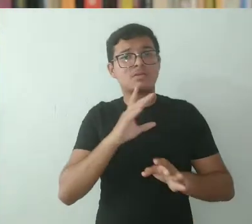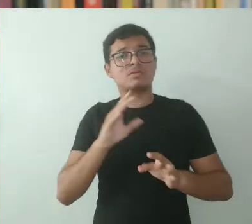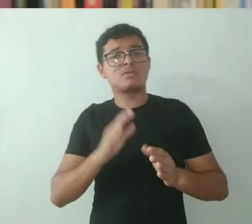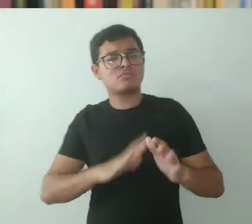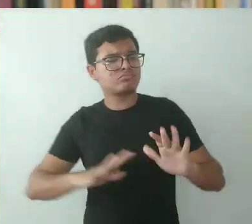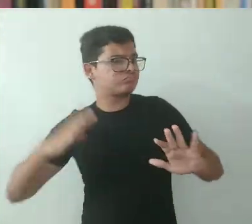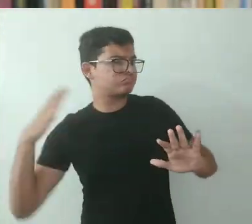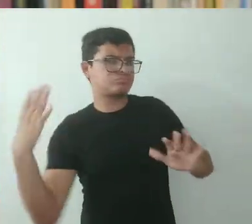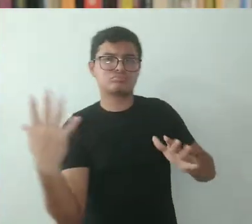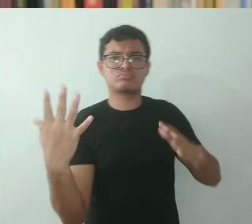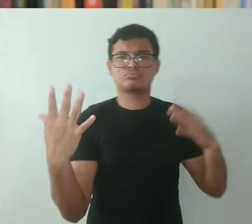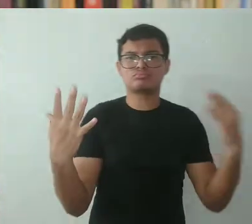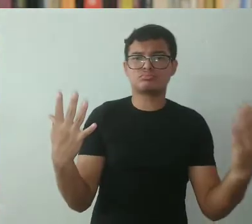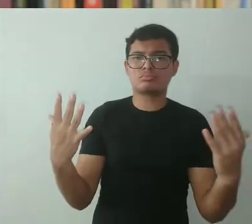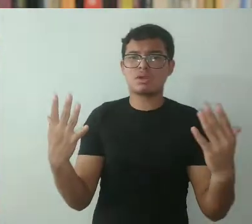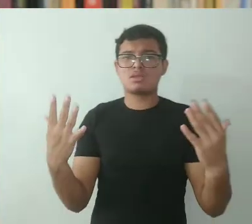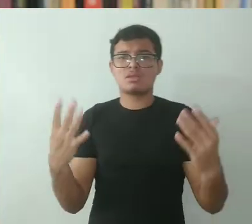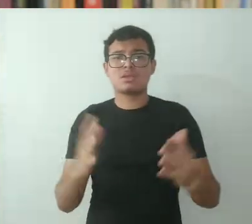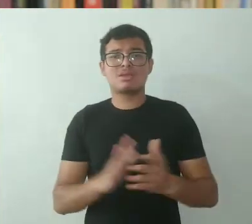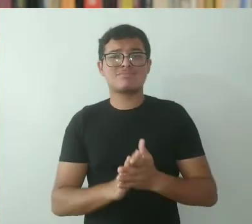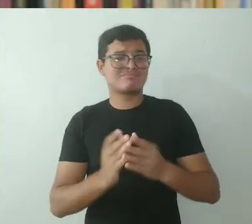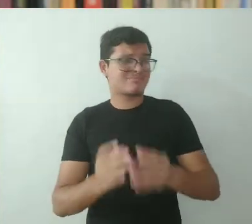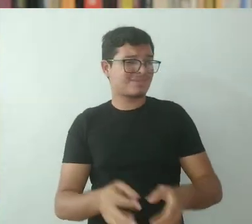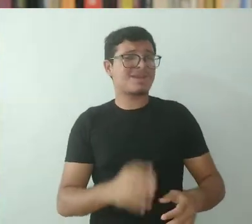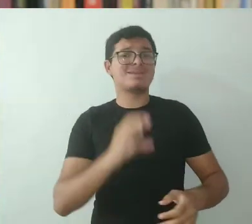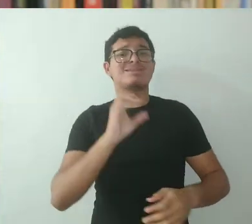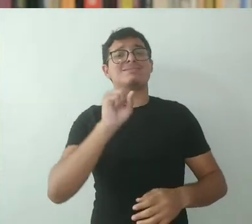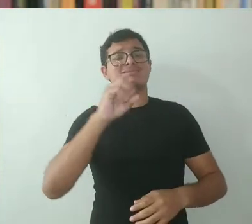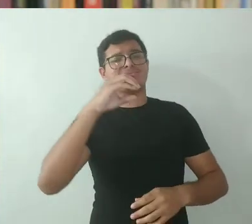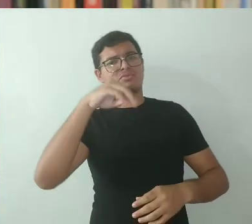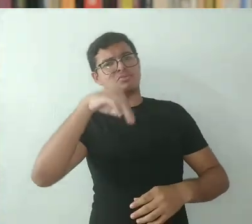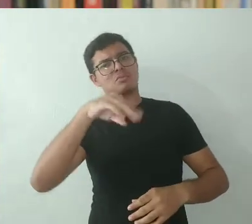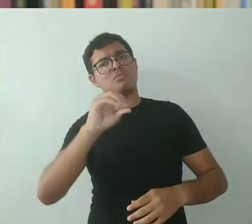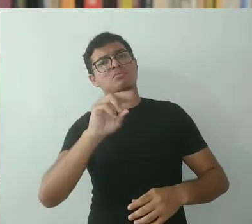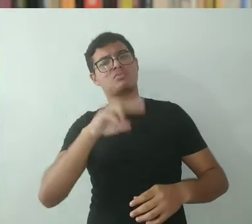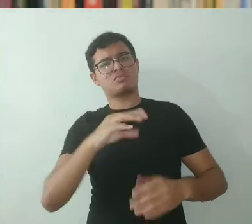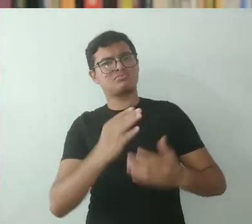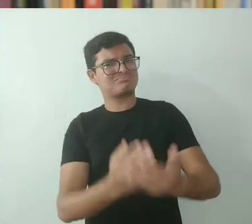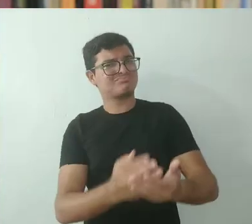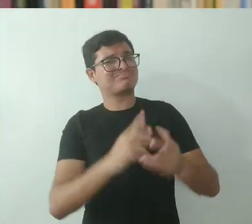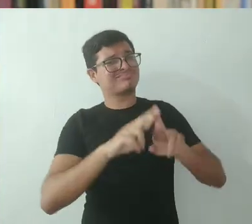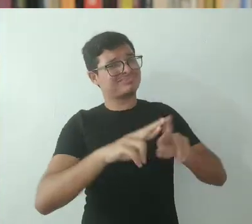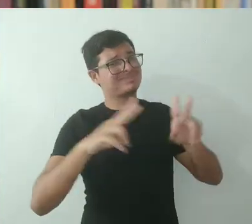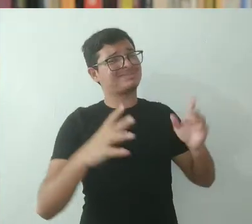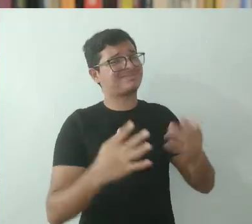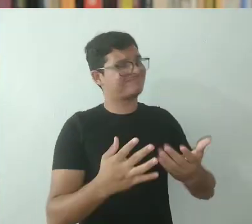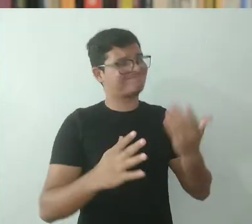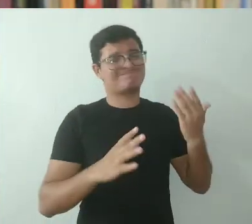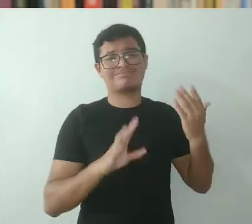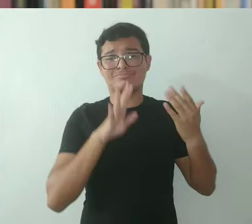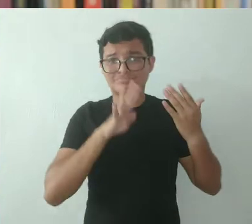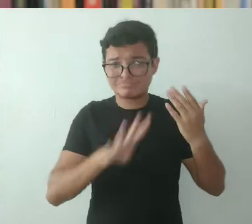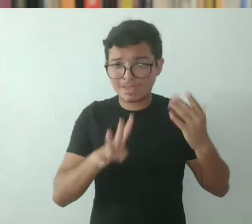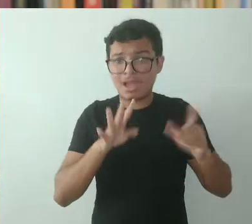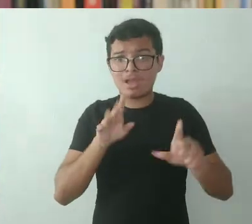nosso redor sem se basear no senso comum. Então é basicamente isso, pessoal. Se você